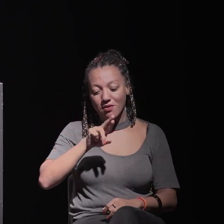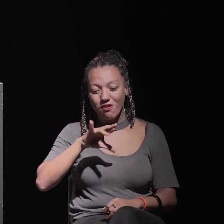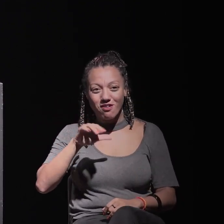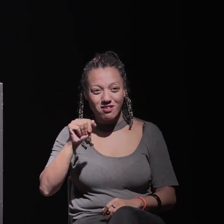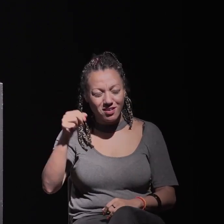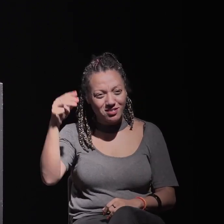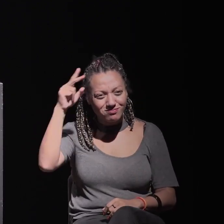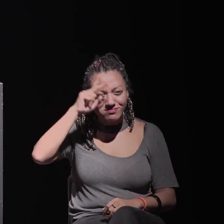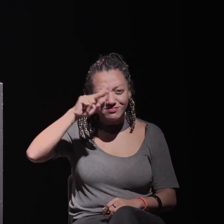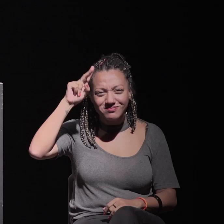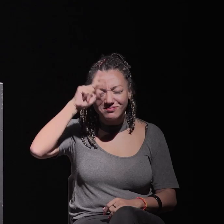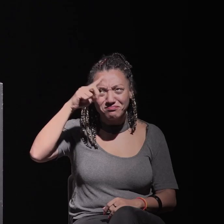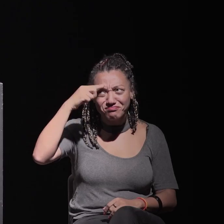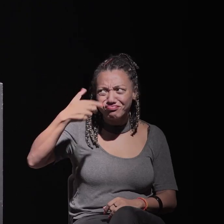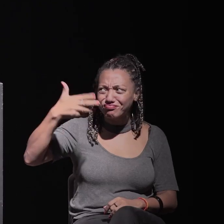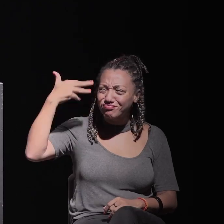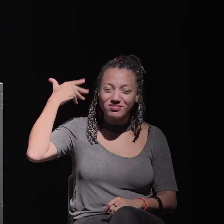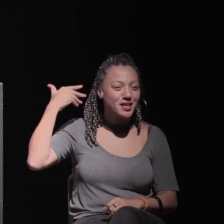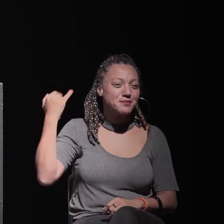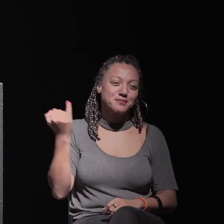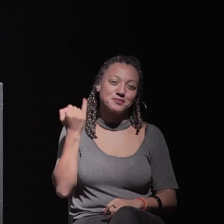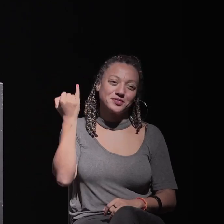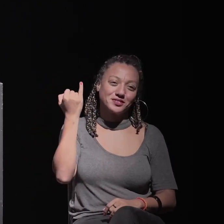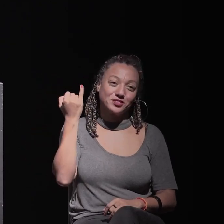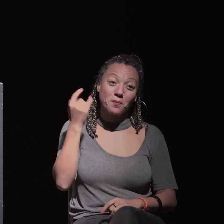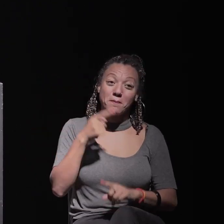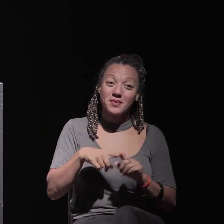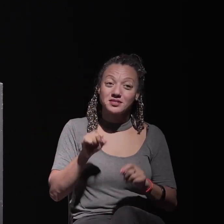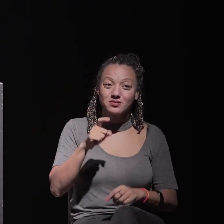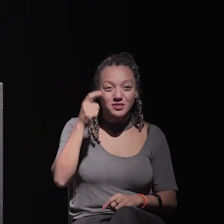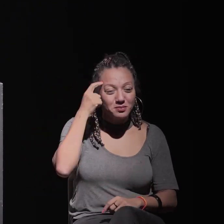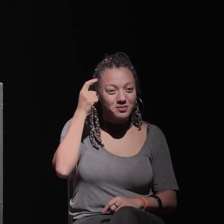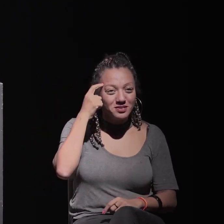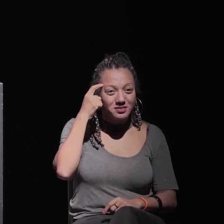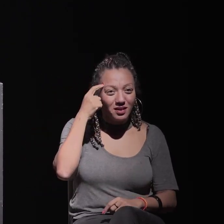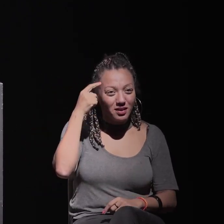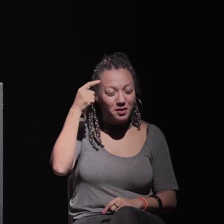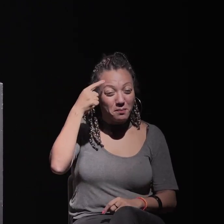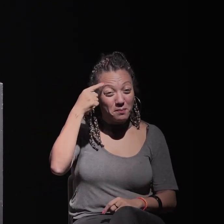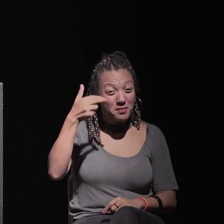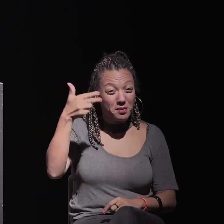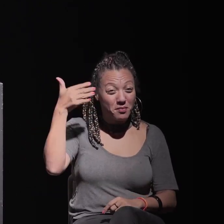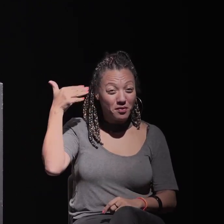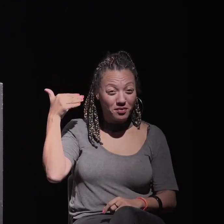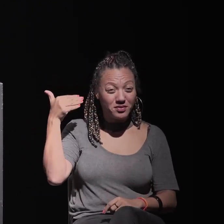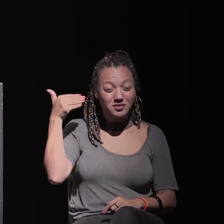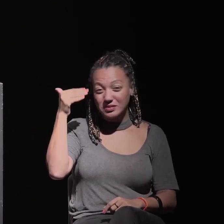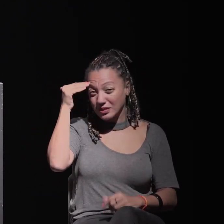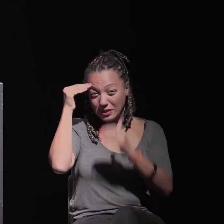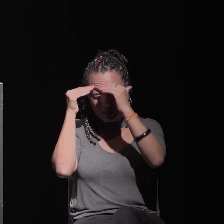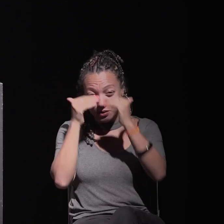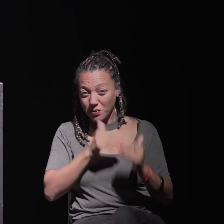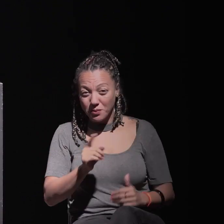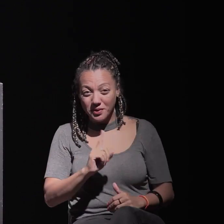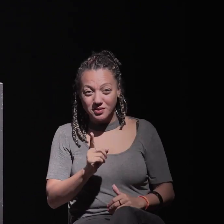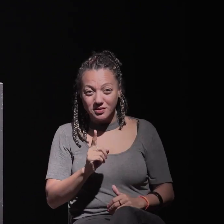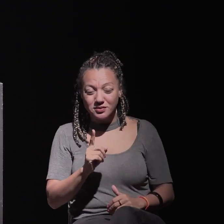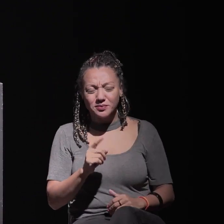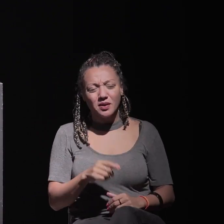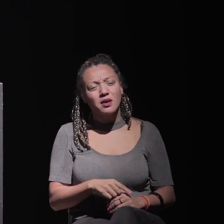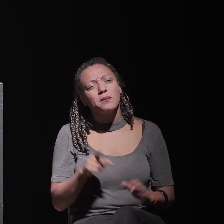memória, é interessante, quando a gente pensa em memórias de desobedientes, o peso do esquecimento. Por que nos querem